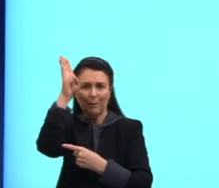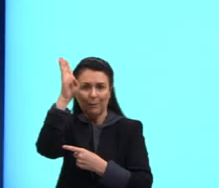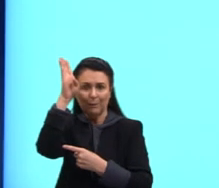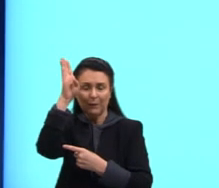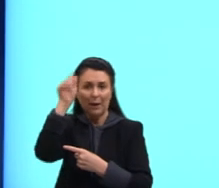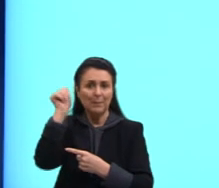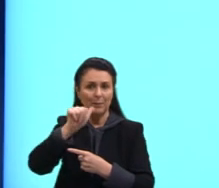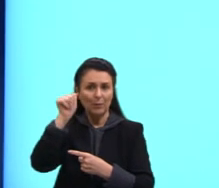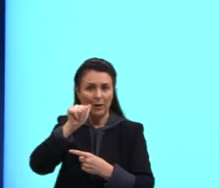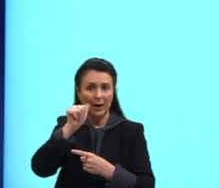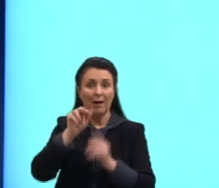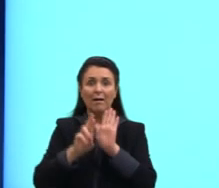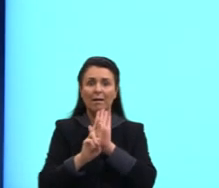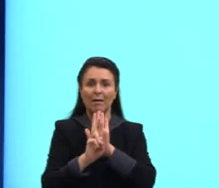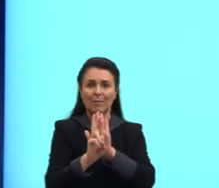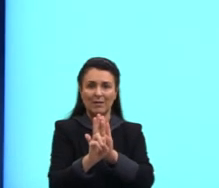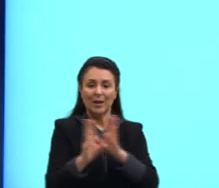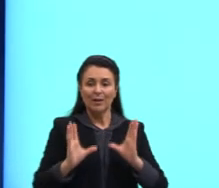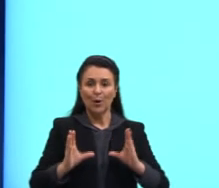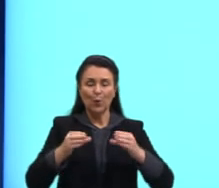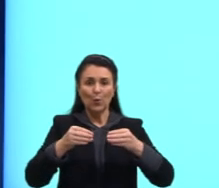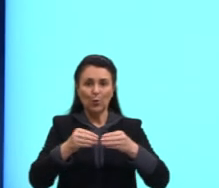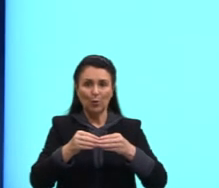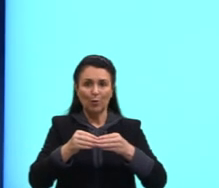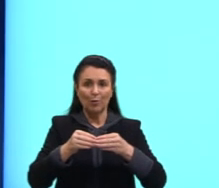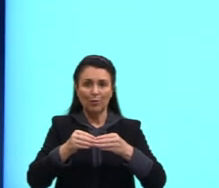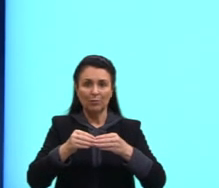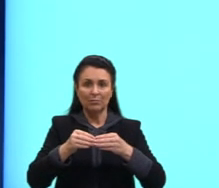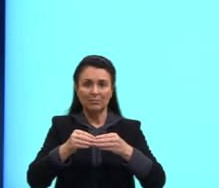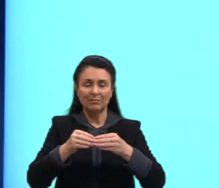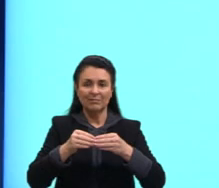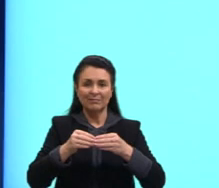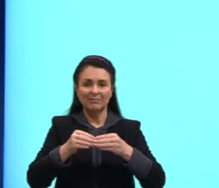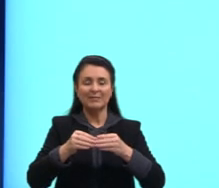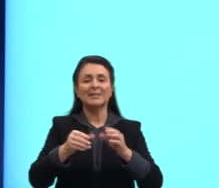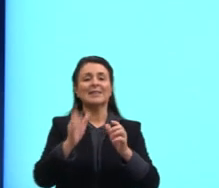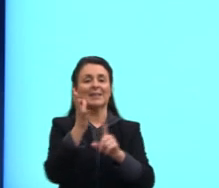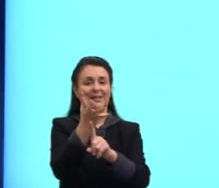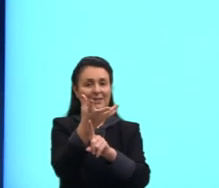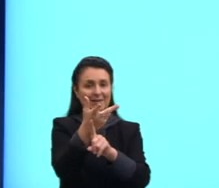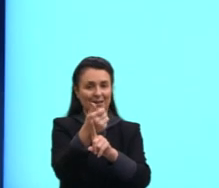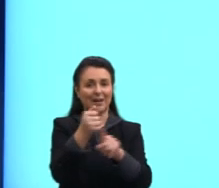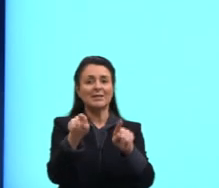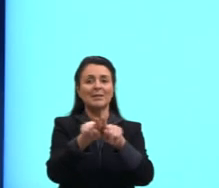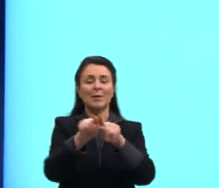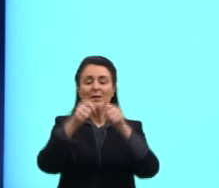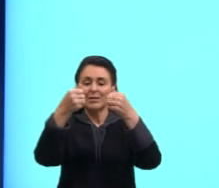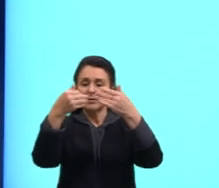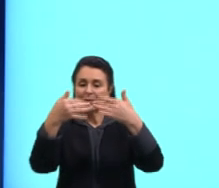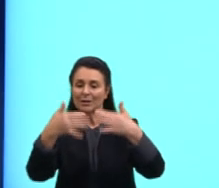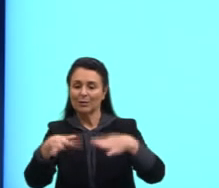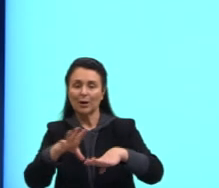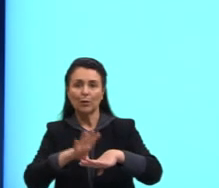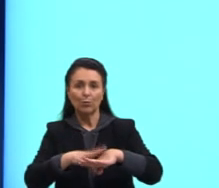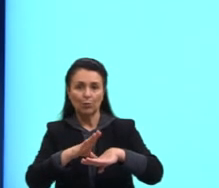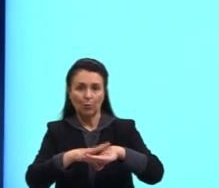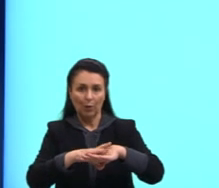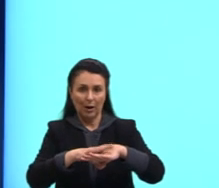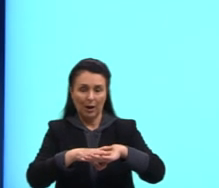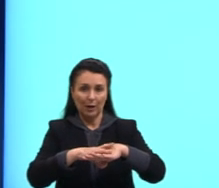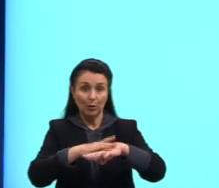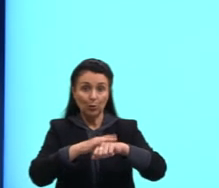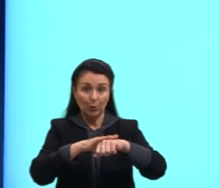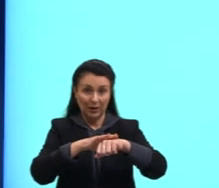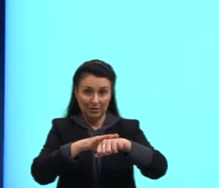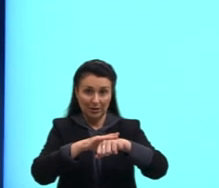exemplo de representação desse grupo Nas artes falando sobre a doença de maneira responsável